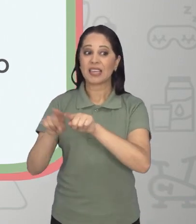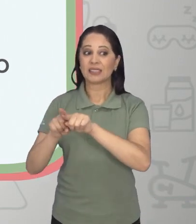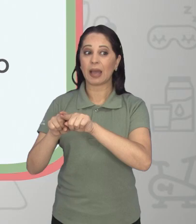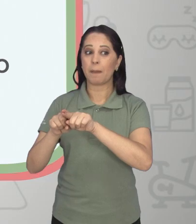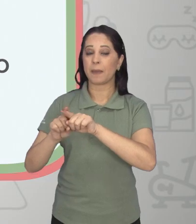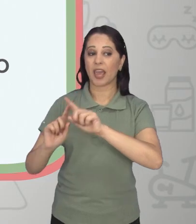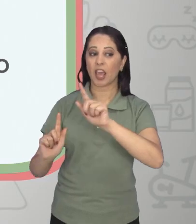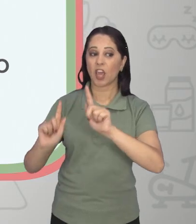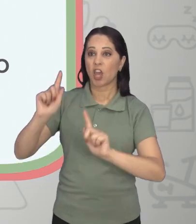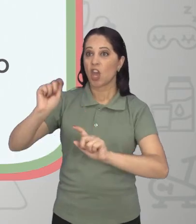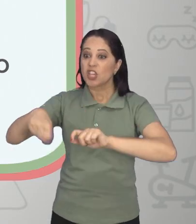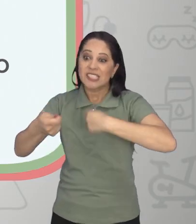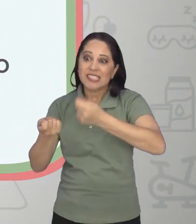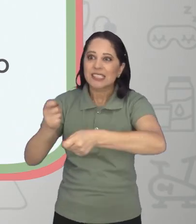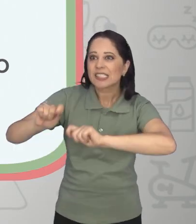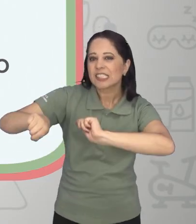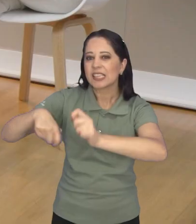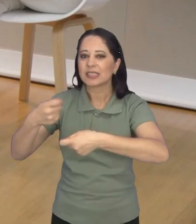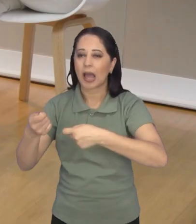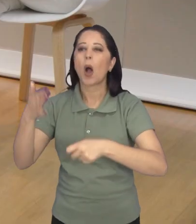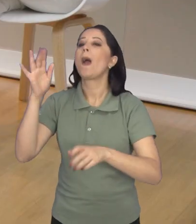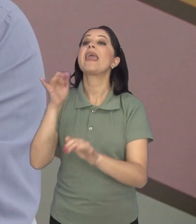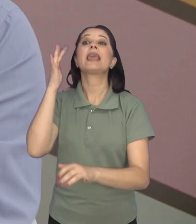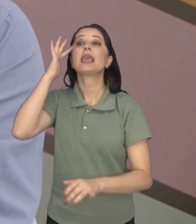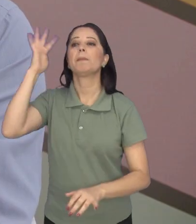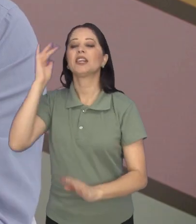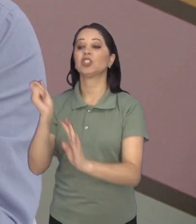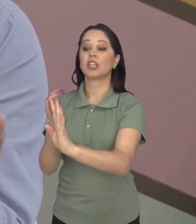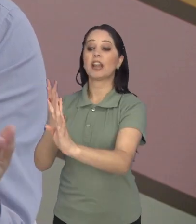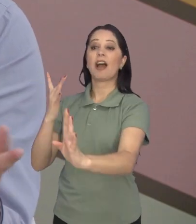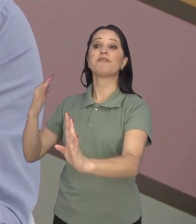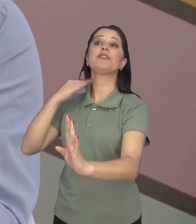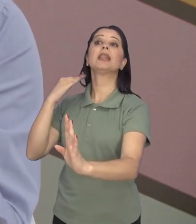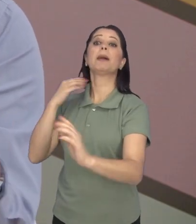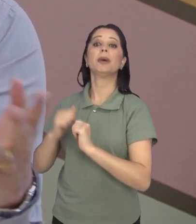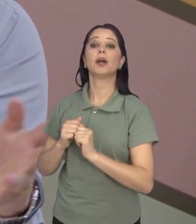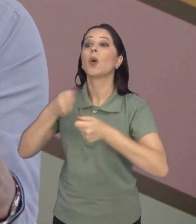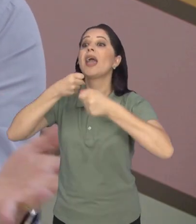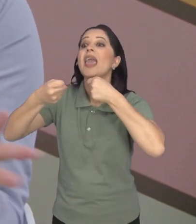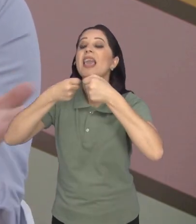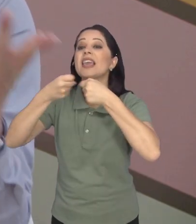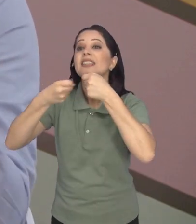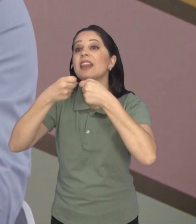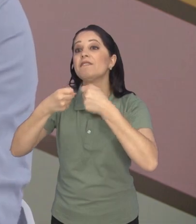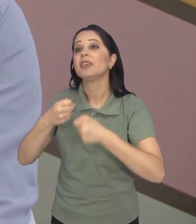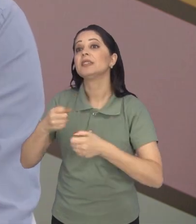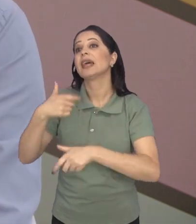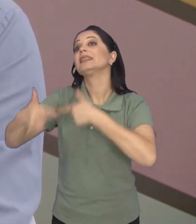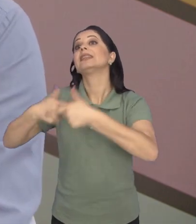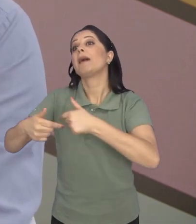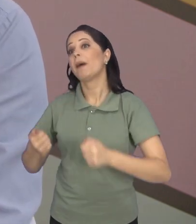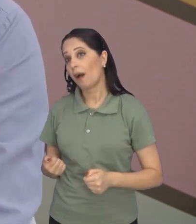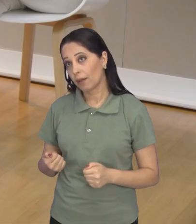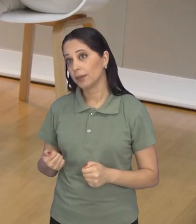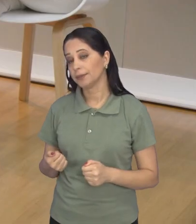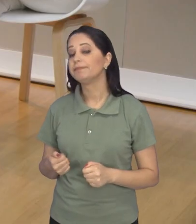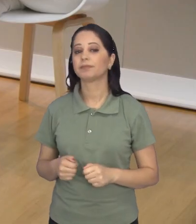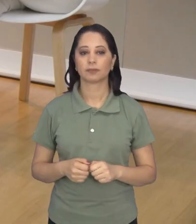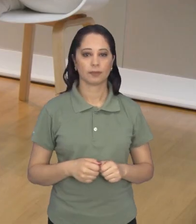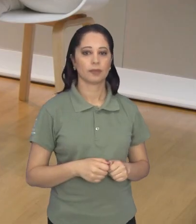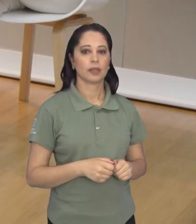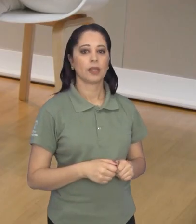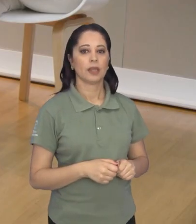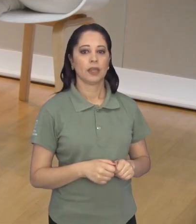ser fazer gestos obscenos. E o indivíduo ele não tem controle. Imagina numa fila de banco, no supermercado, numa entrevista de emprego. Sim, pode prejudicar e